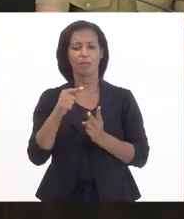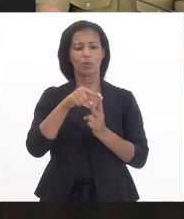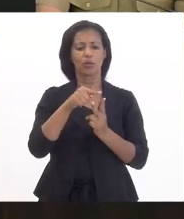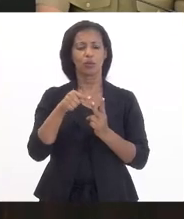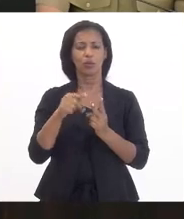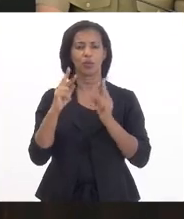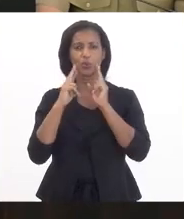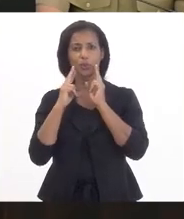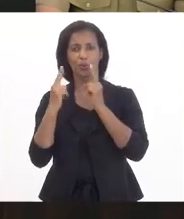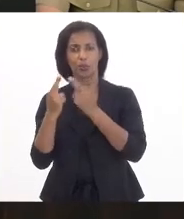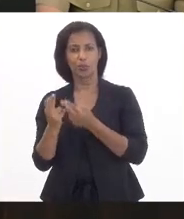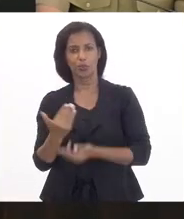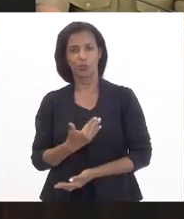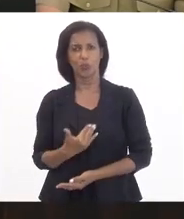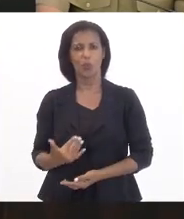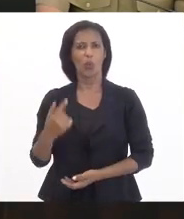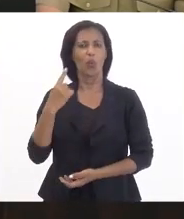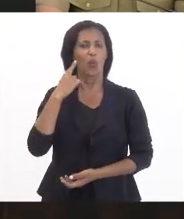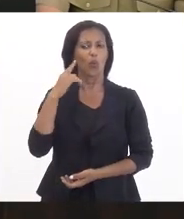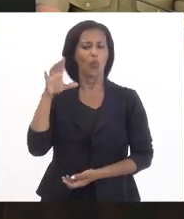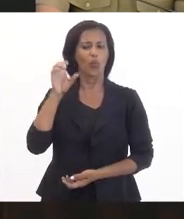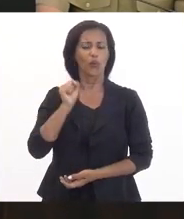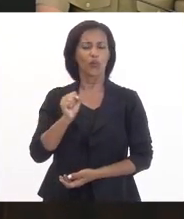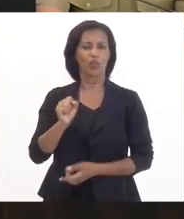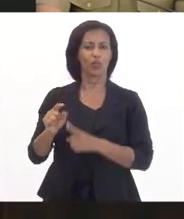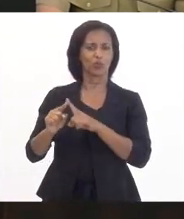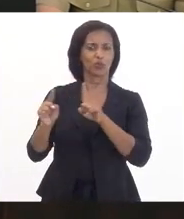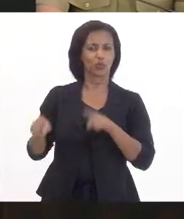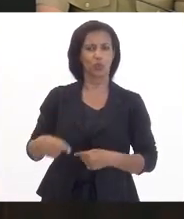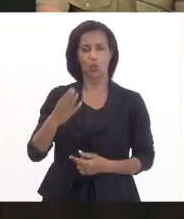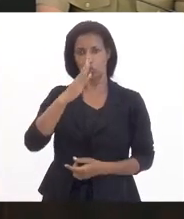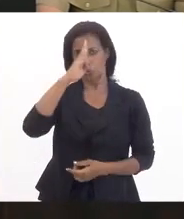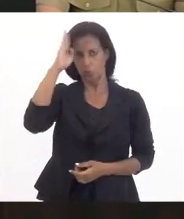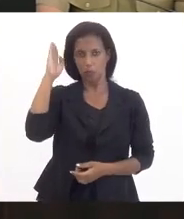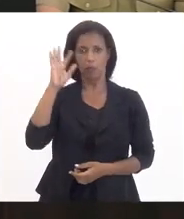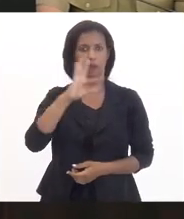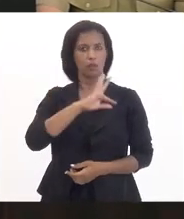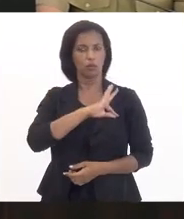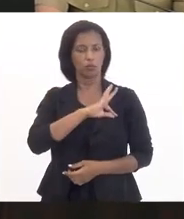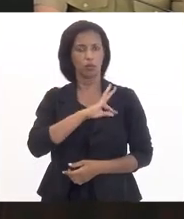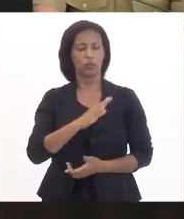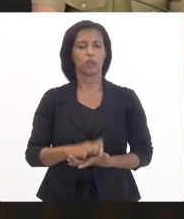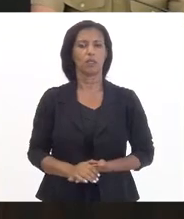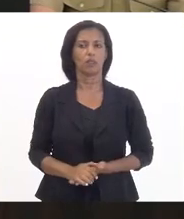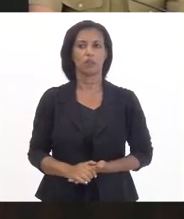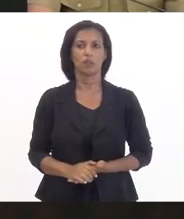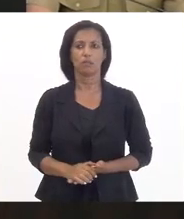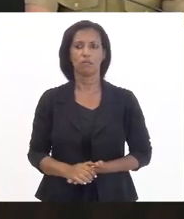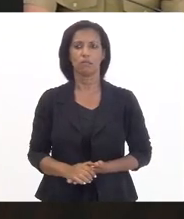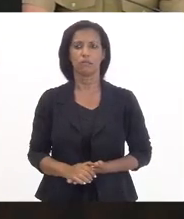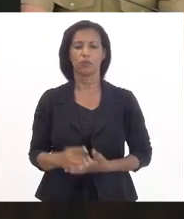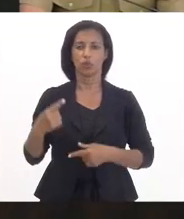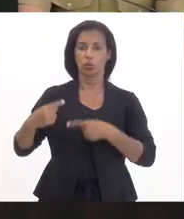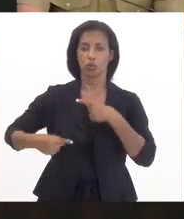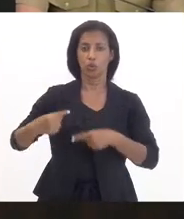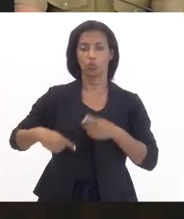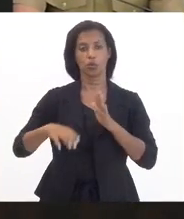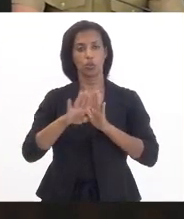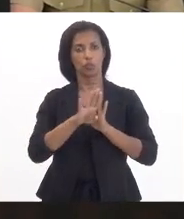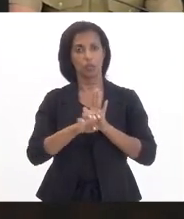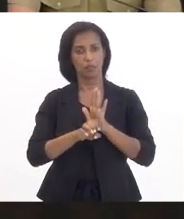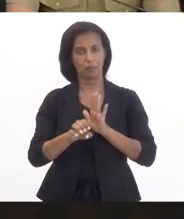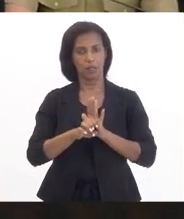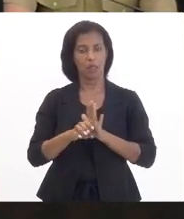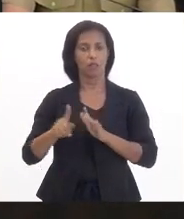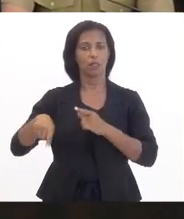audiências, ouvir os servidores, ouvindo os bombeiros militares, os policiais militares, discutindo as emendas, depois